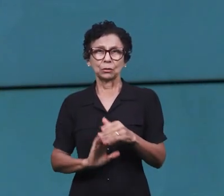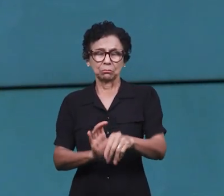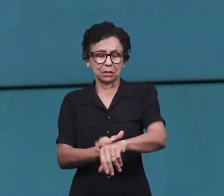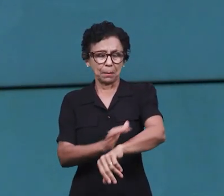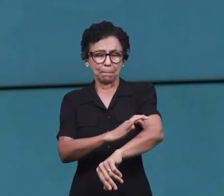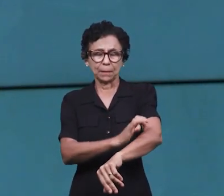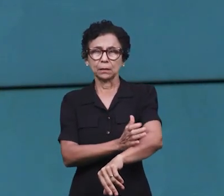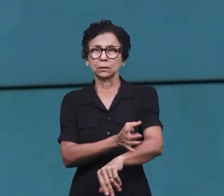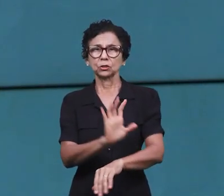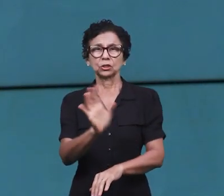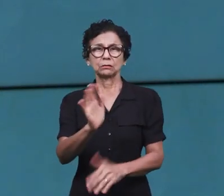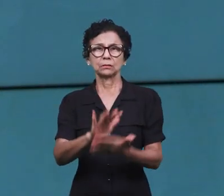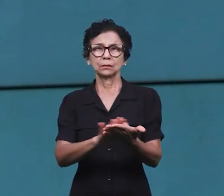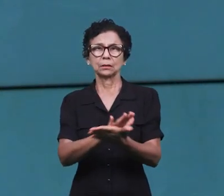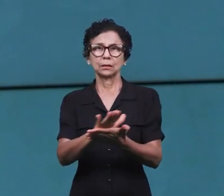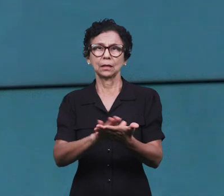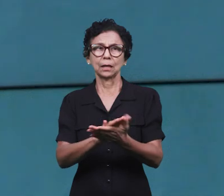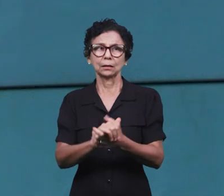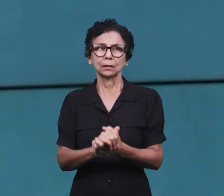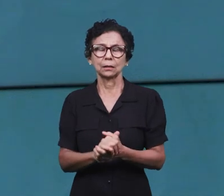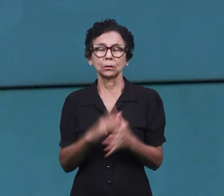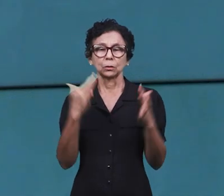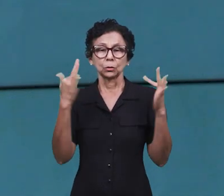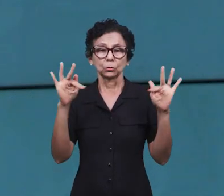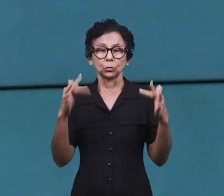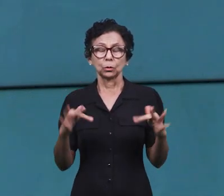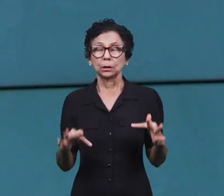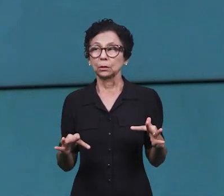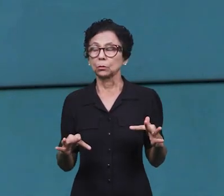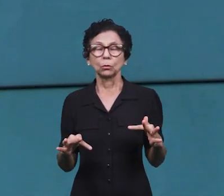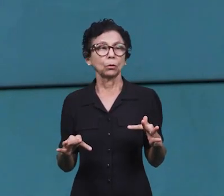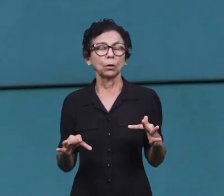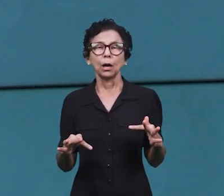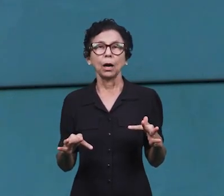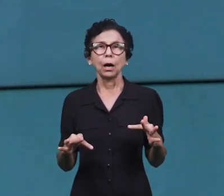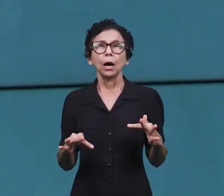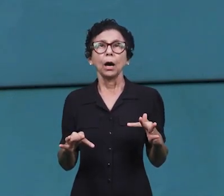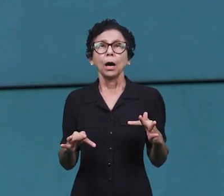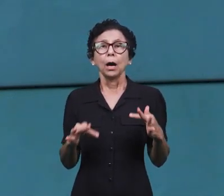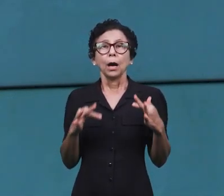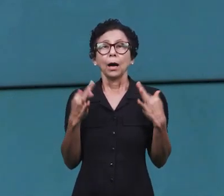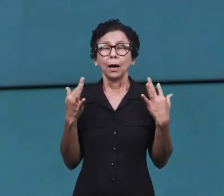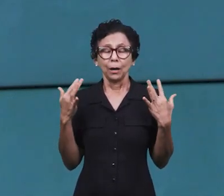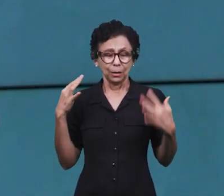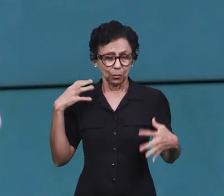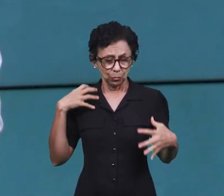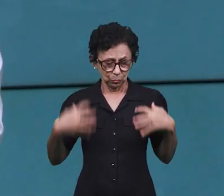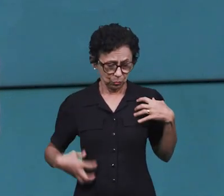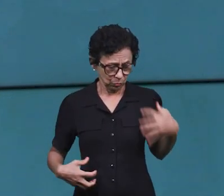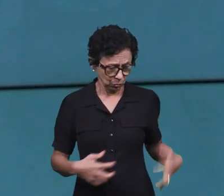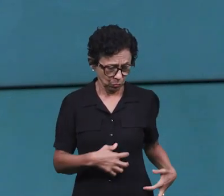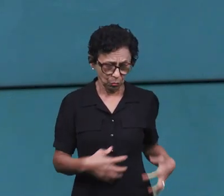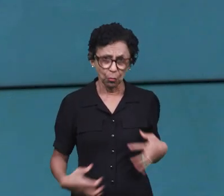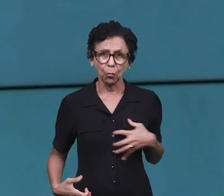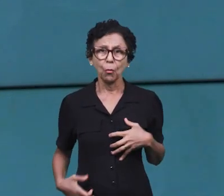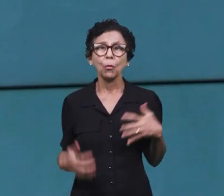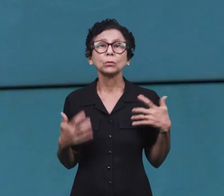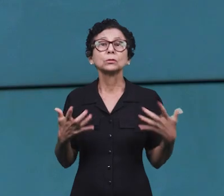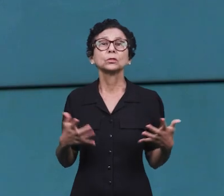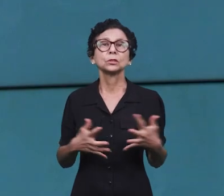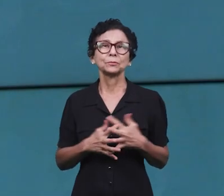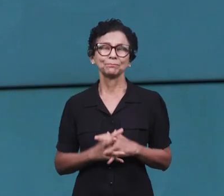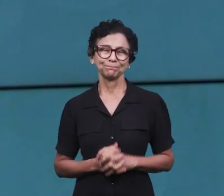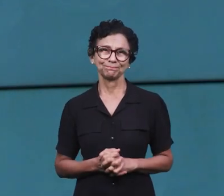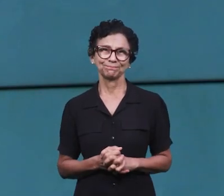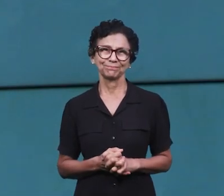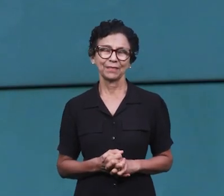Toda dor é um alarme de incêndio no corpo. Ela indica onde devemos apagar esse incêndio. Na